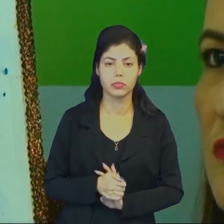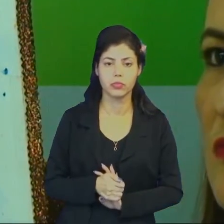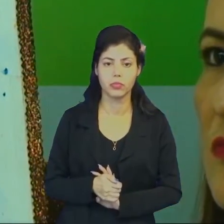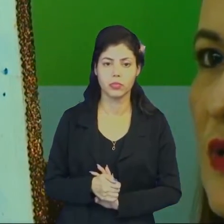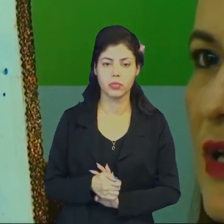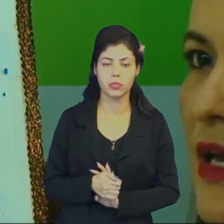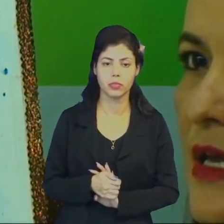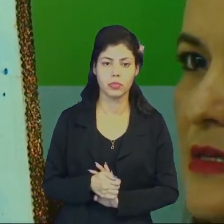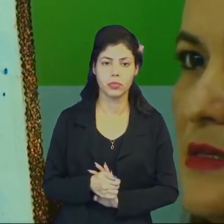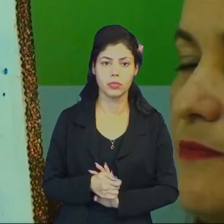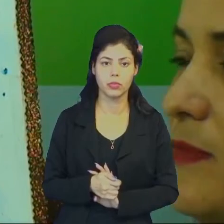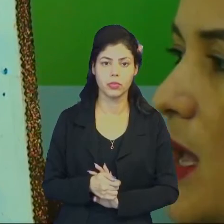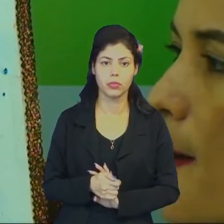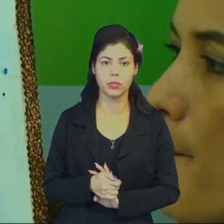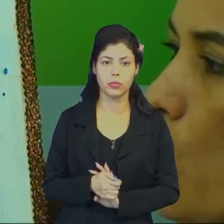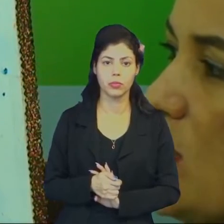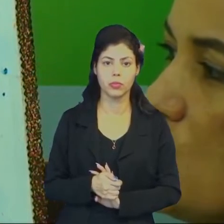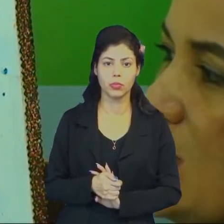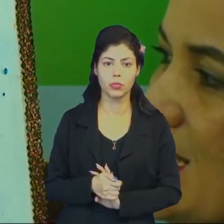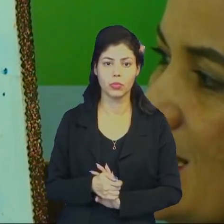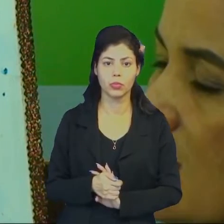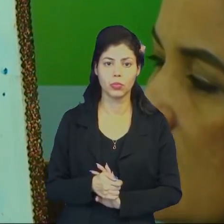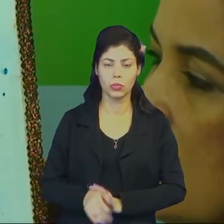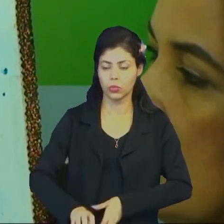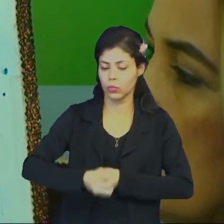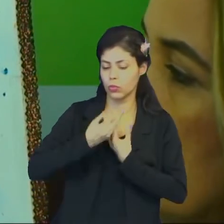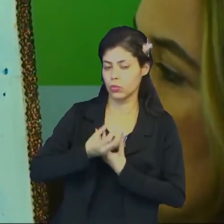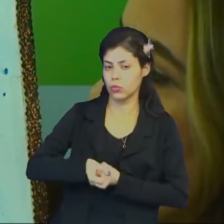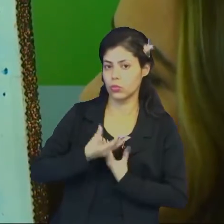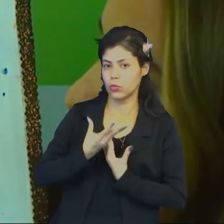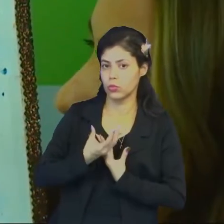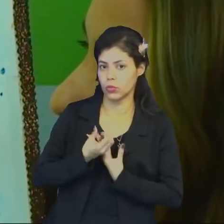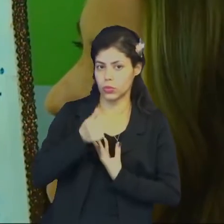bondoso, é S. Poetiza,